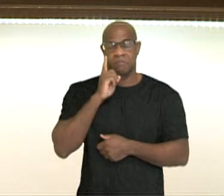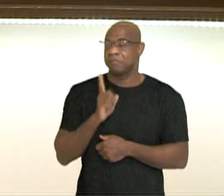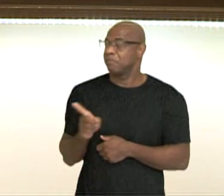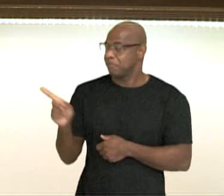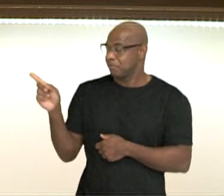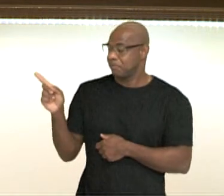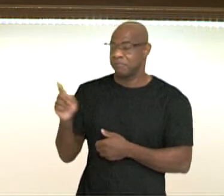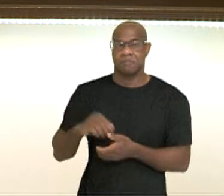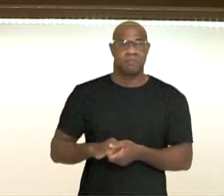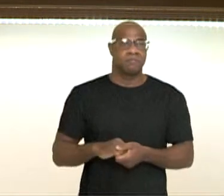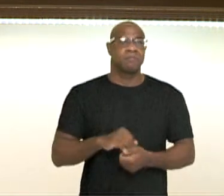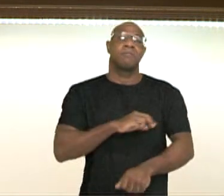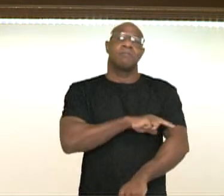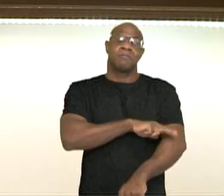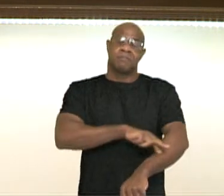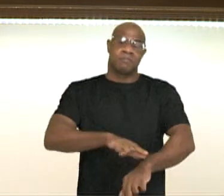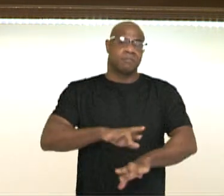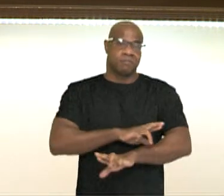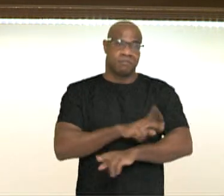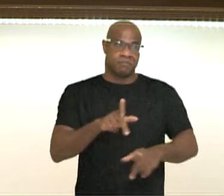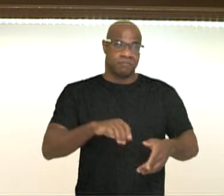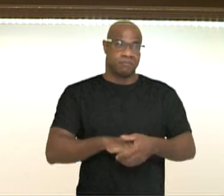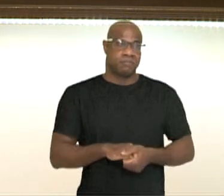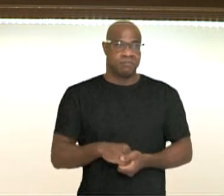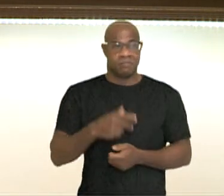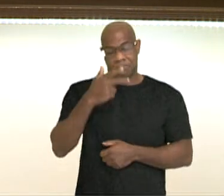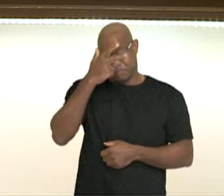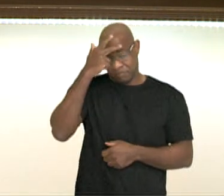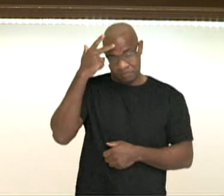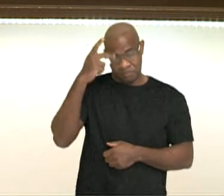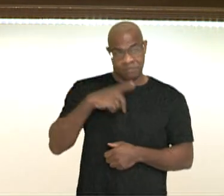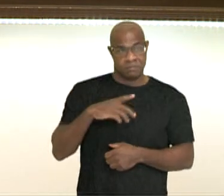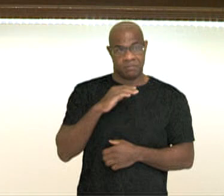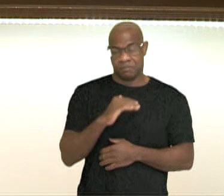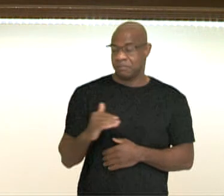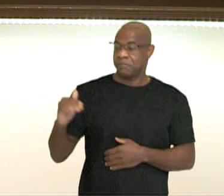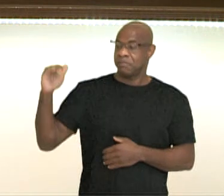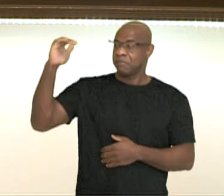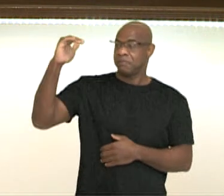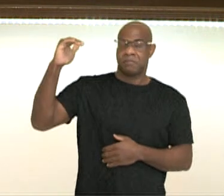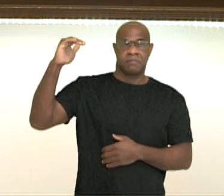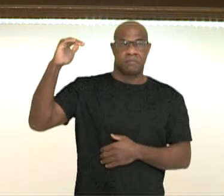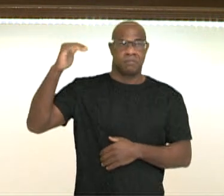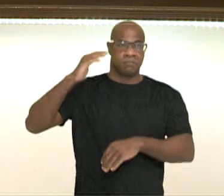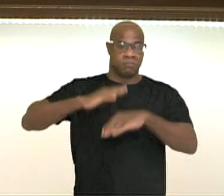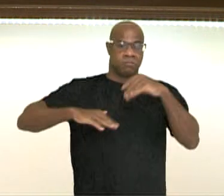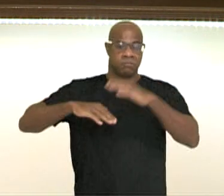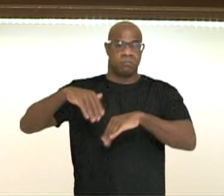bastante racializada. A gente vê que as pessoas que estão em cargos mais altos são as pessoas que têm